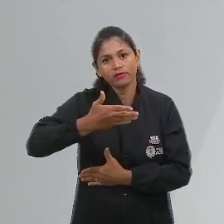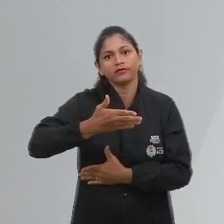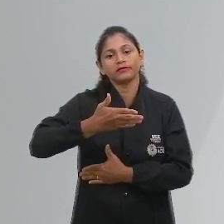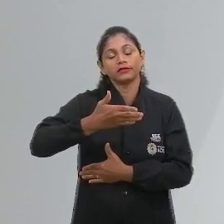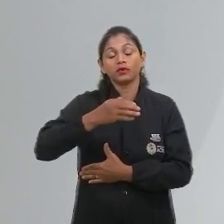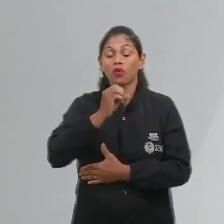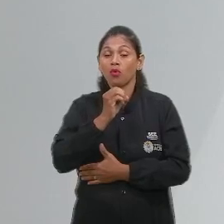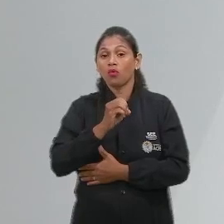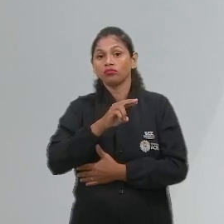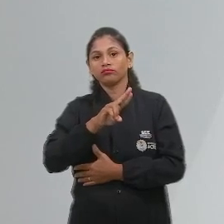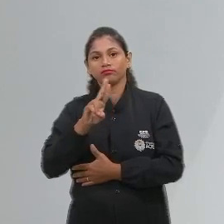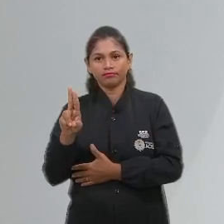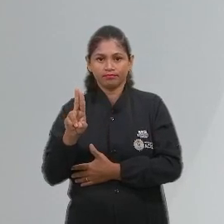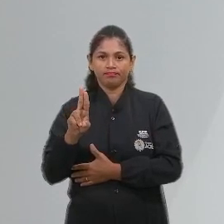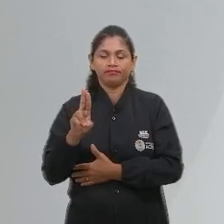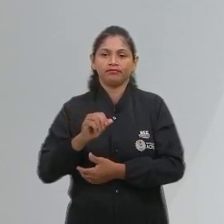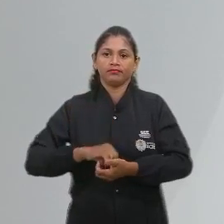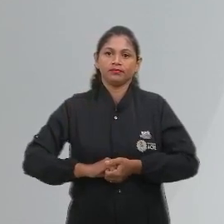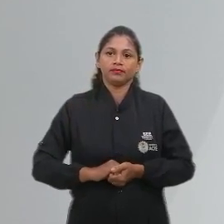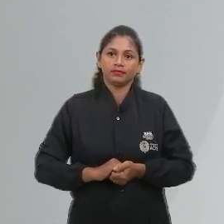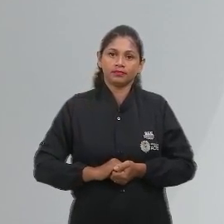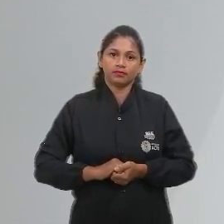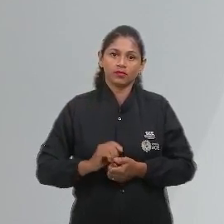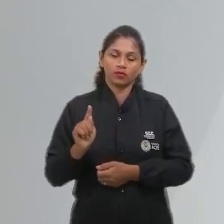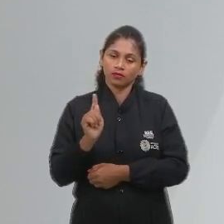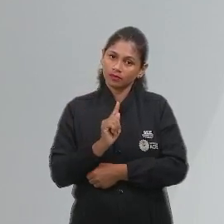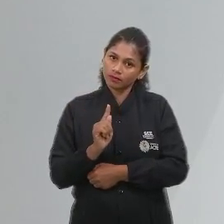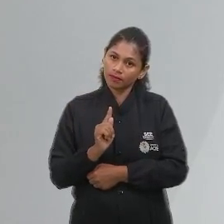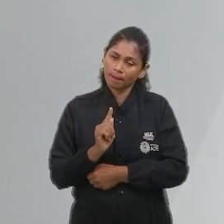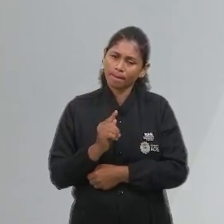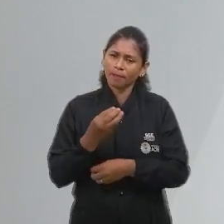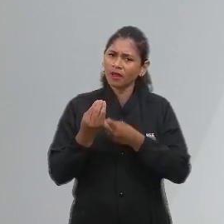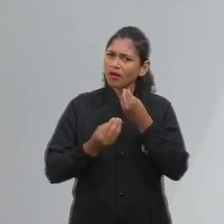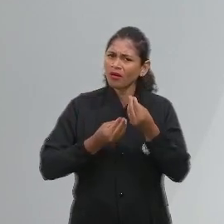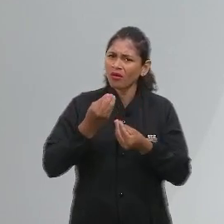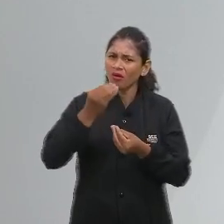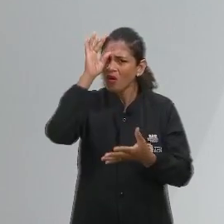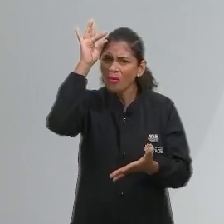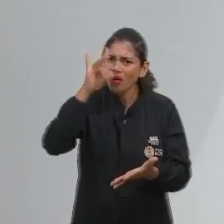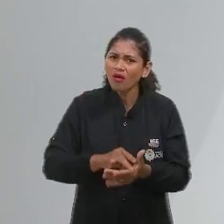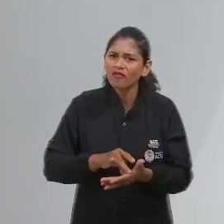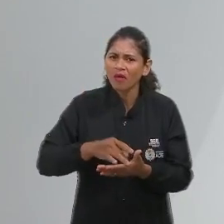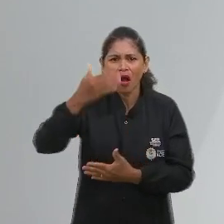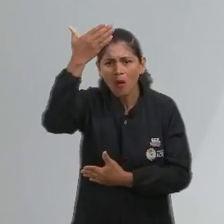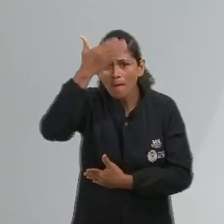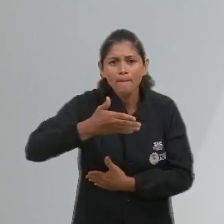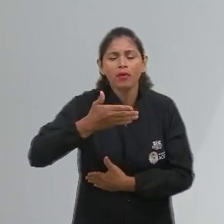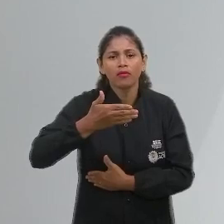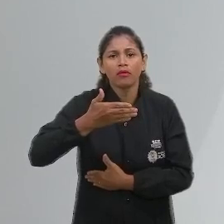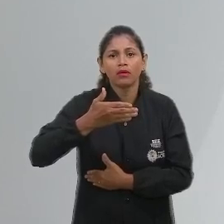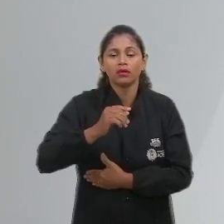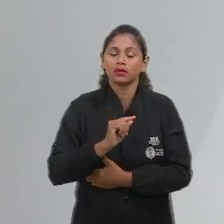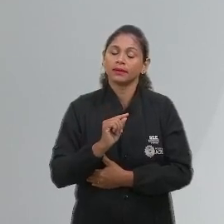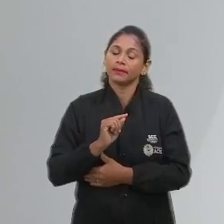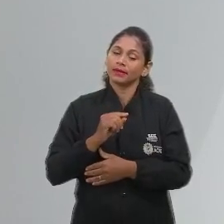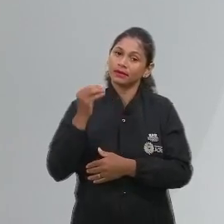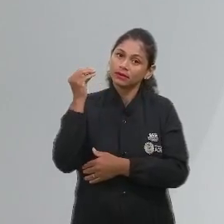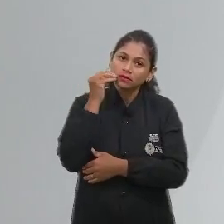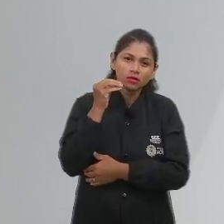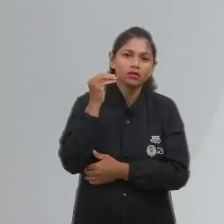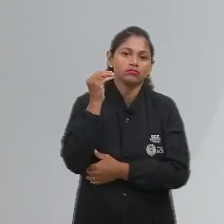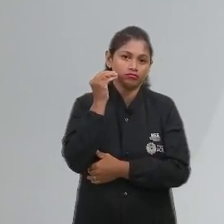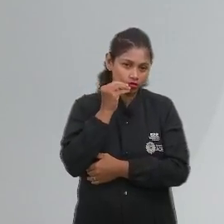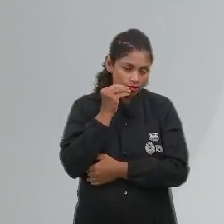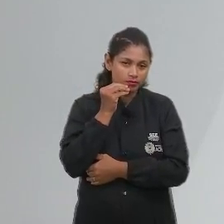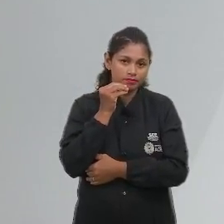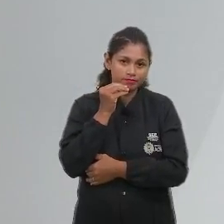todos vocês. E como que elas vão ser confirmadas? Porque elas vão passar por um processo de experimentação. Dependendo da área, é